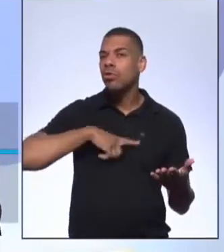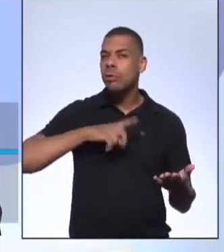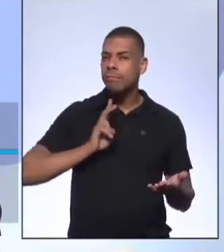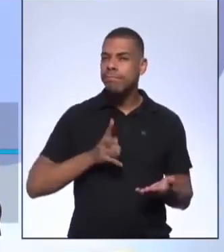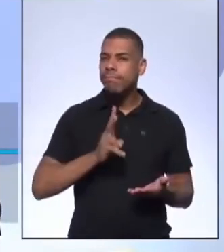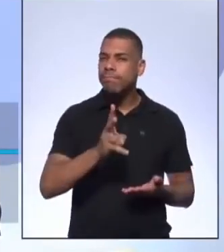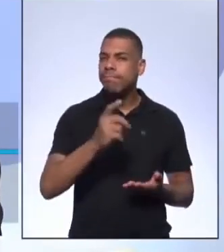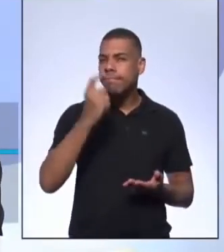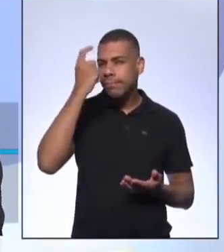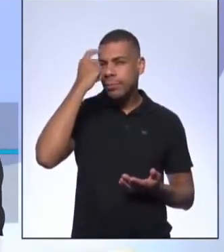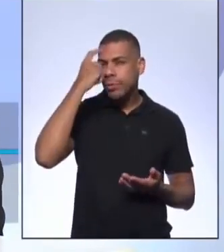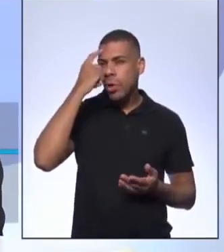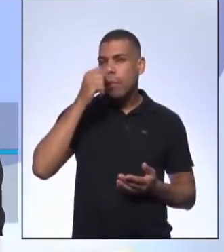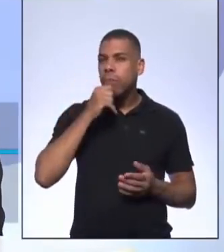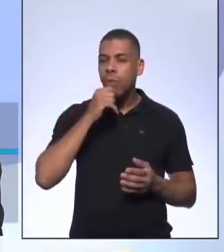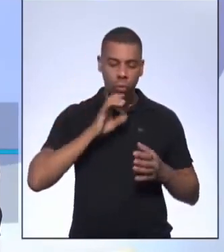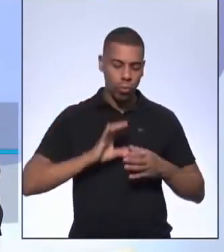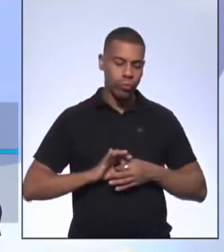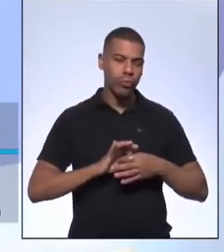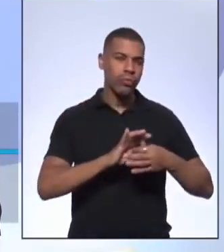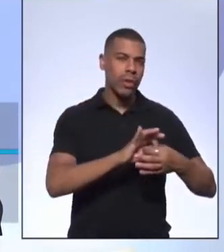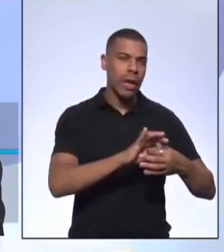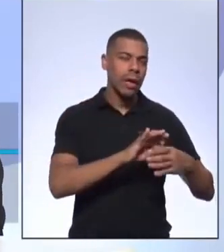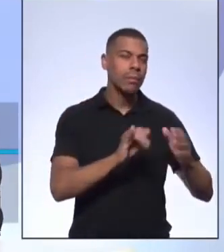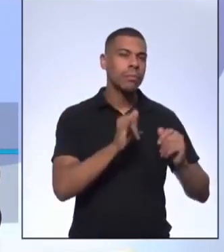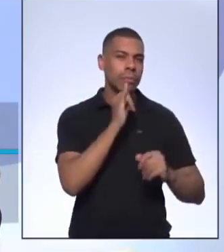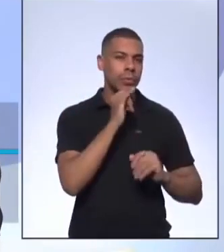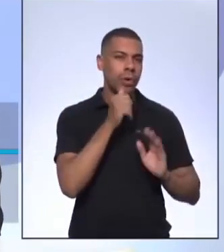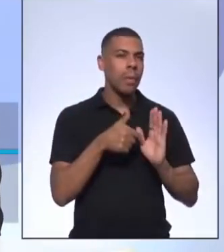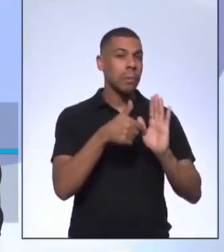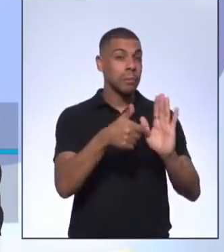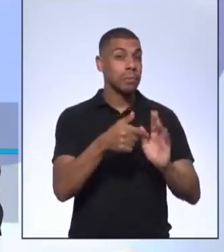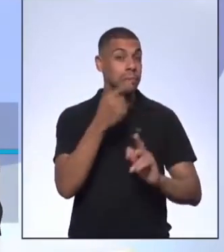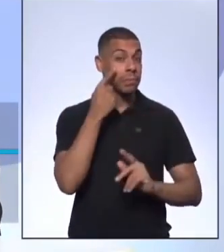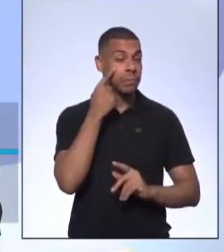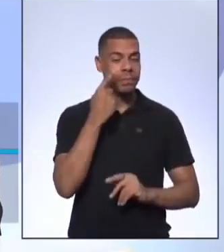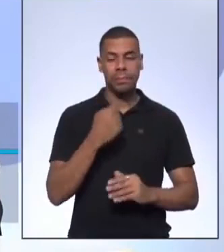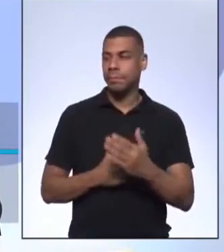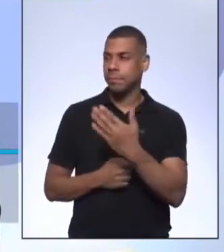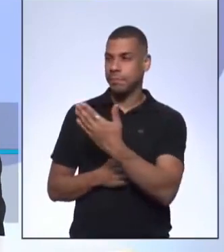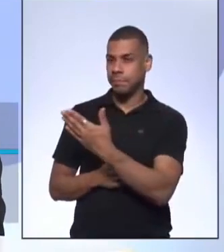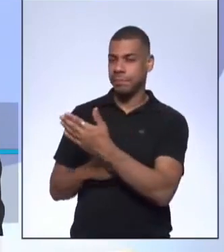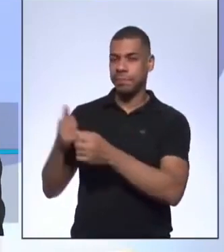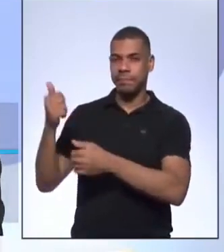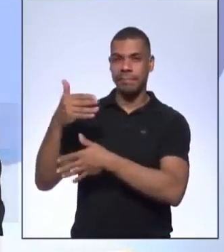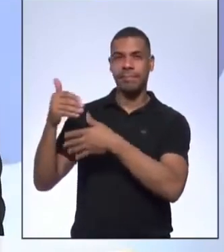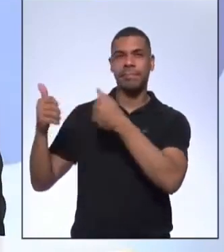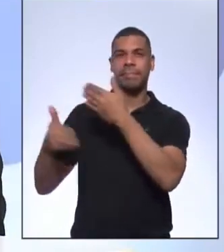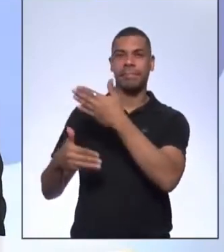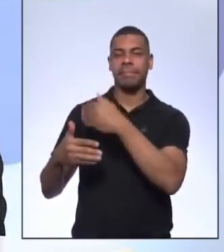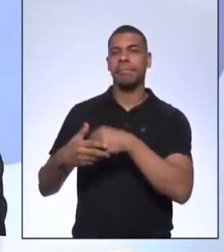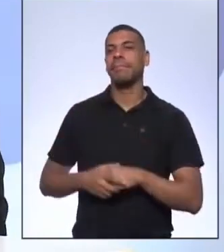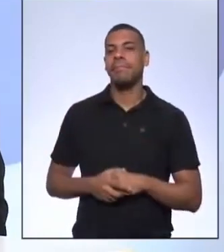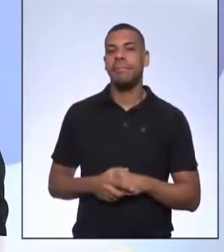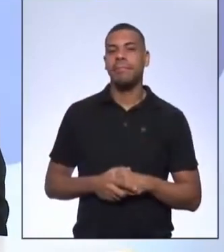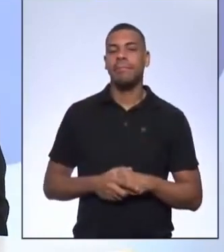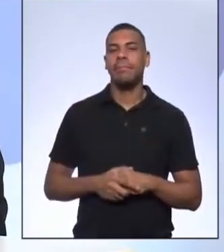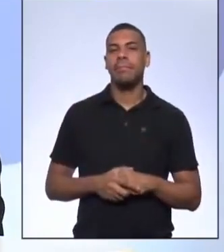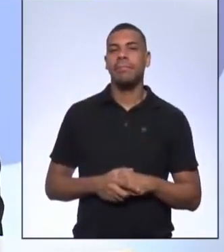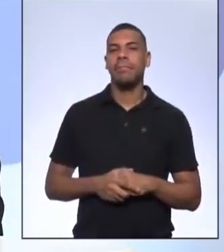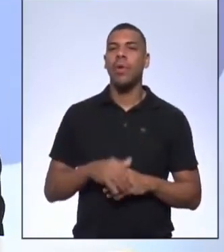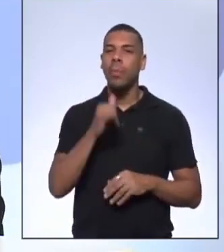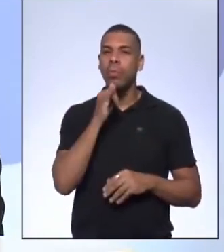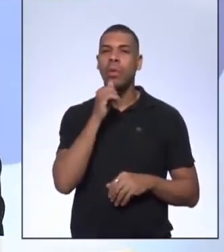gente precisa contextualizar alguns momentos. Então, vai aparecer aí para vocês, na nossa próxima tela, né? Quando nós falamos